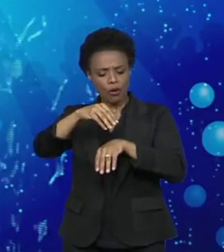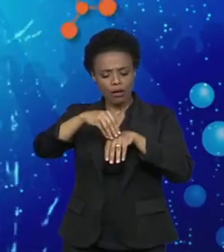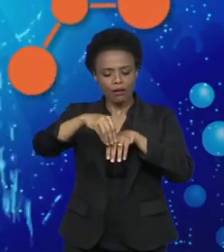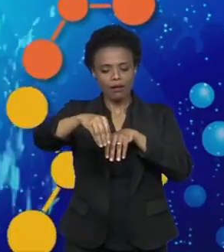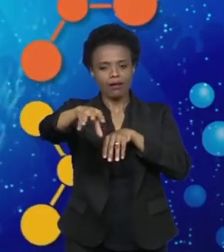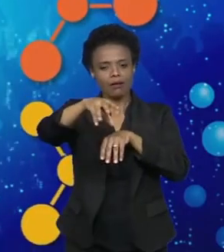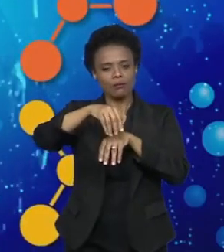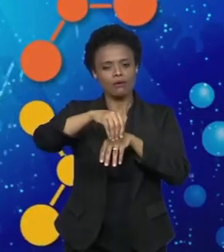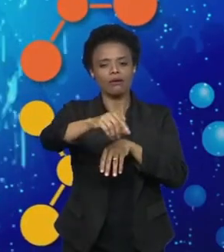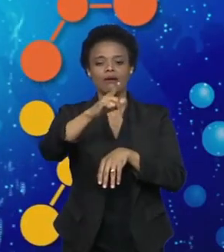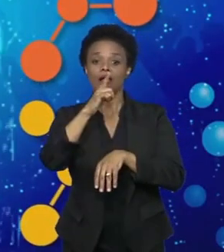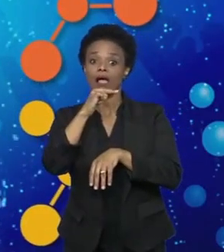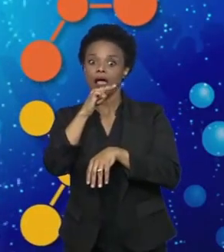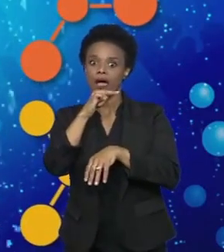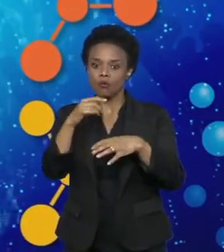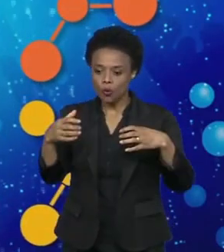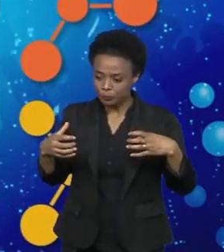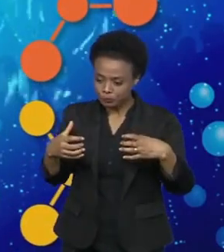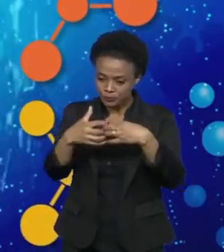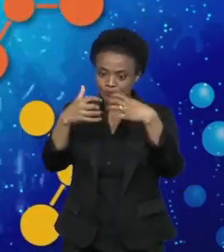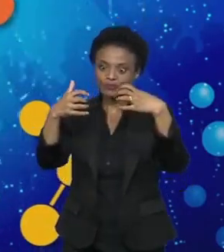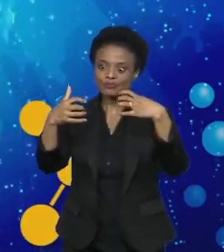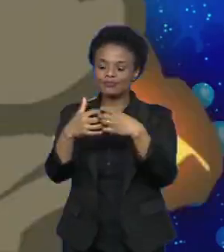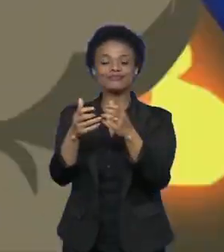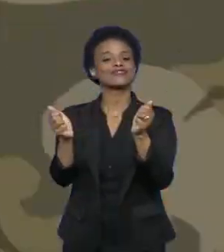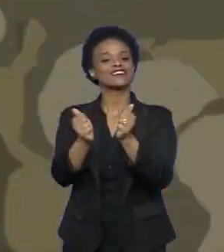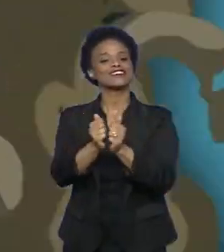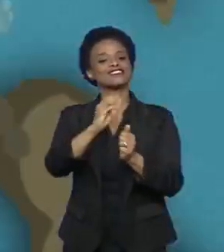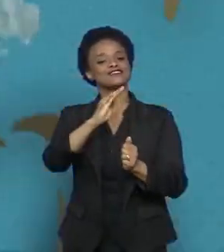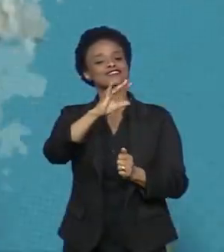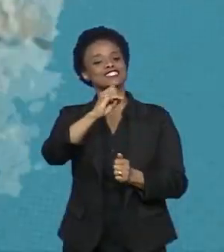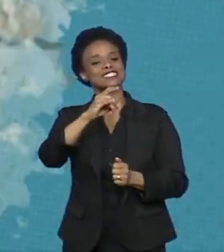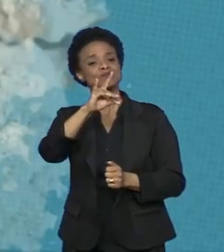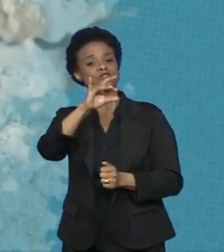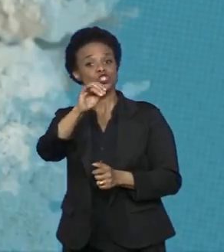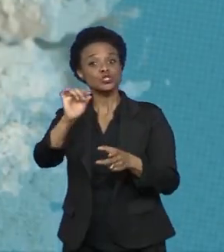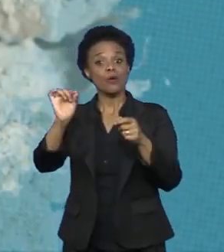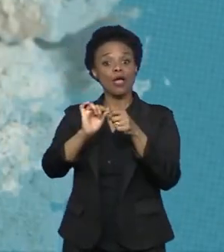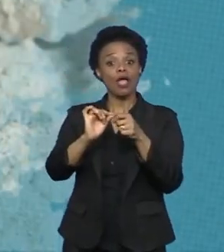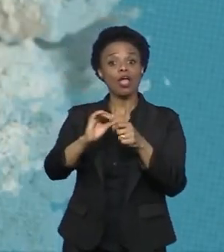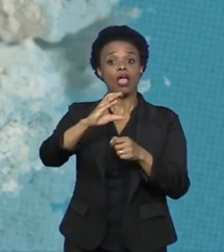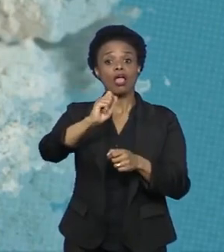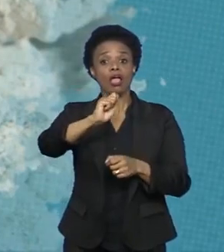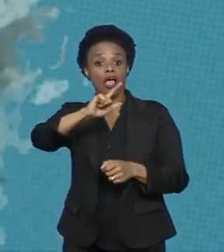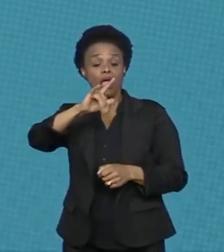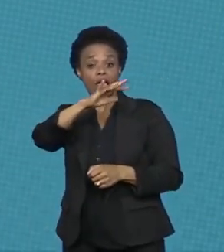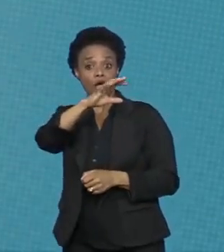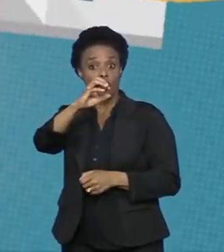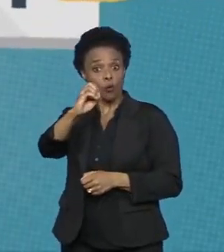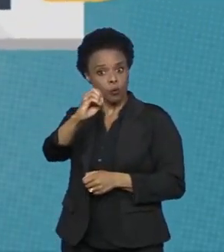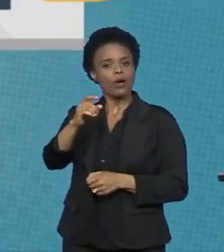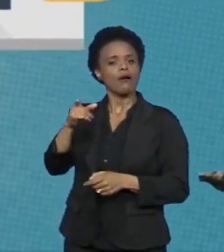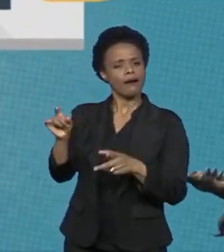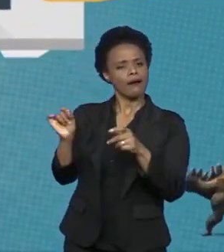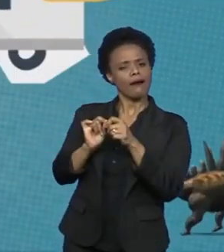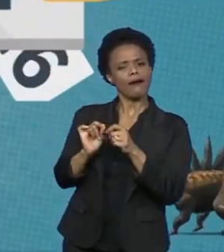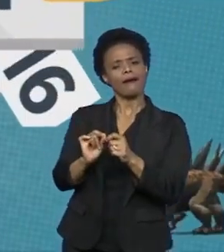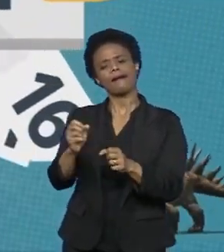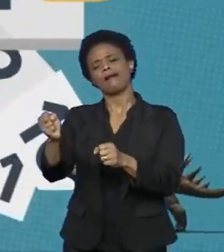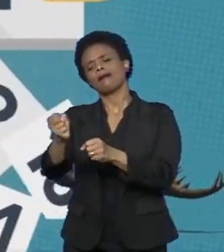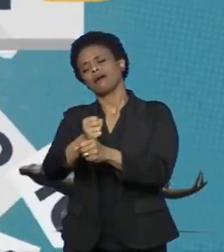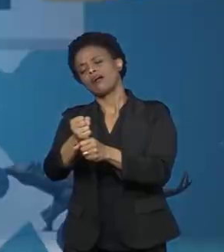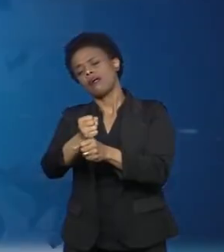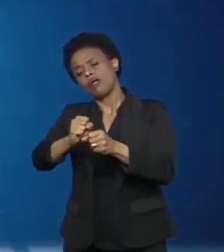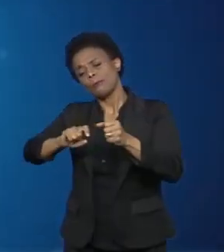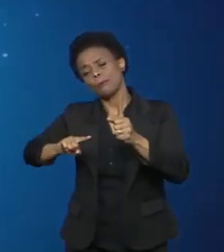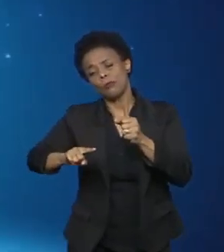e, em contato com íons de bicarbonato, formam um carbonato de cálcio. Nesse ciclo, o carbonato demora milhões de anos